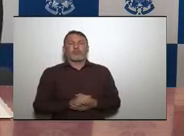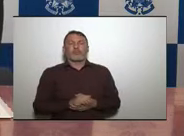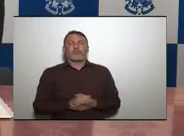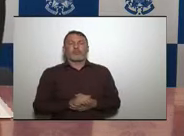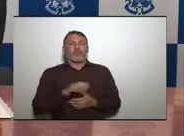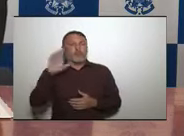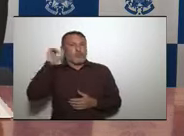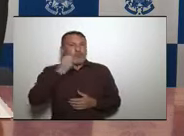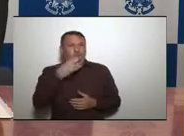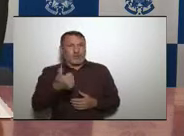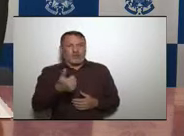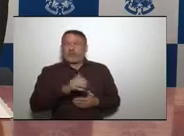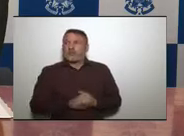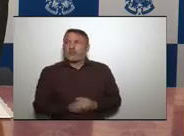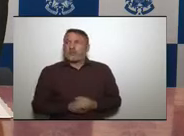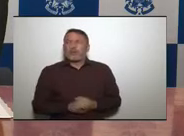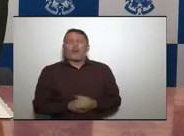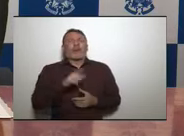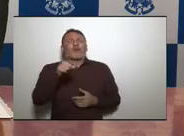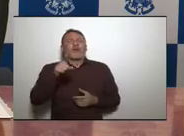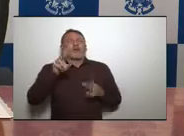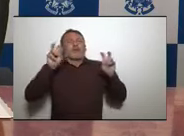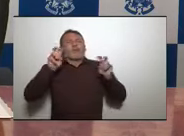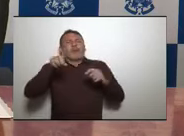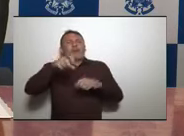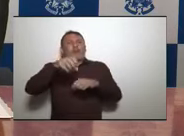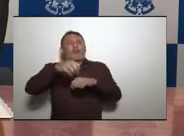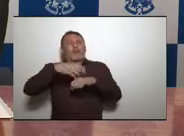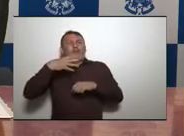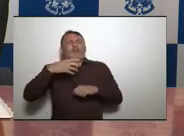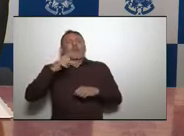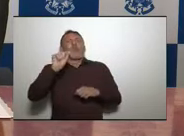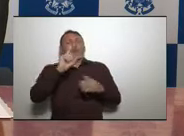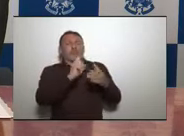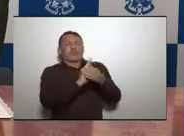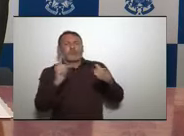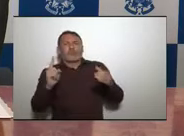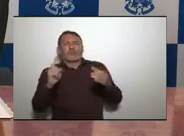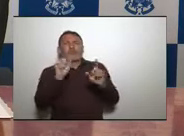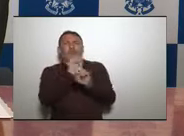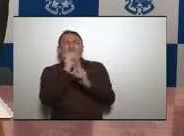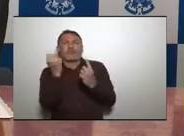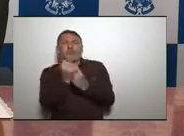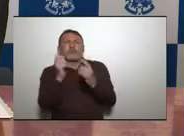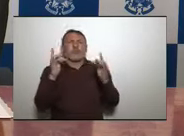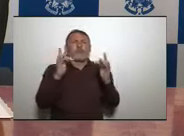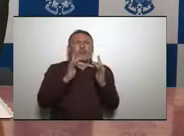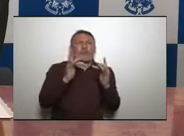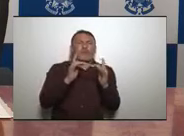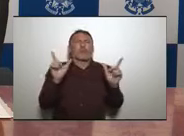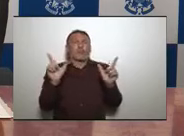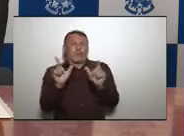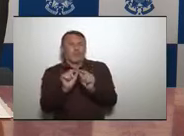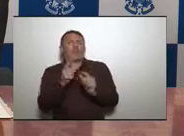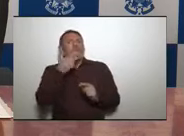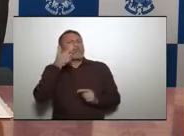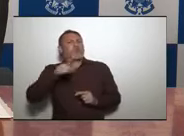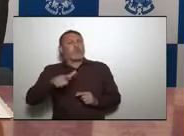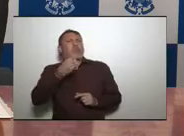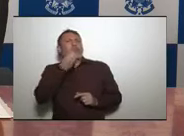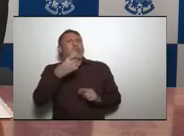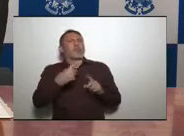Jadna. O senhor já falou bastante em isolamento social e eu acho que volto a falar porque é